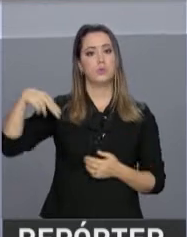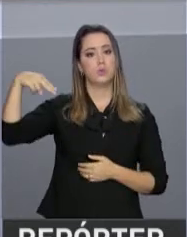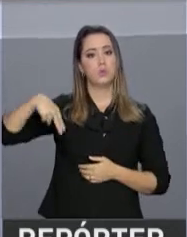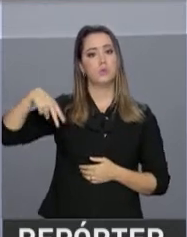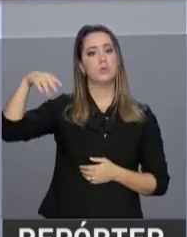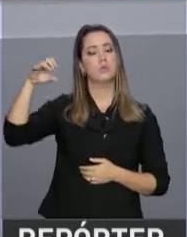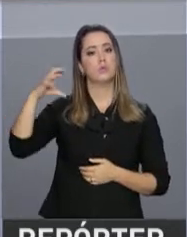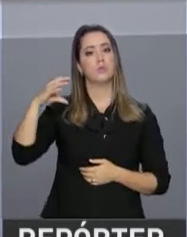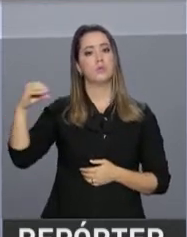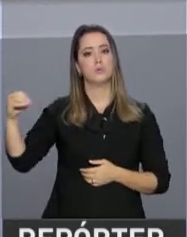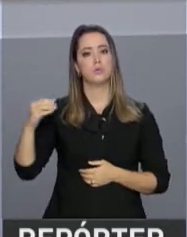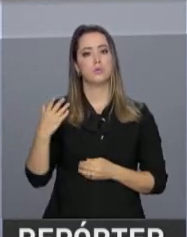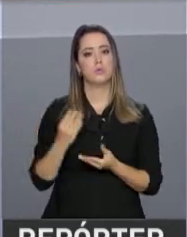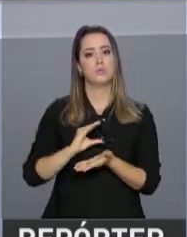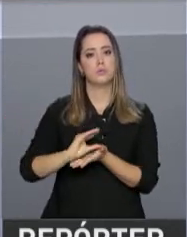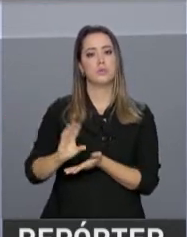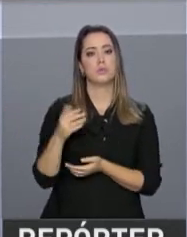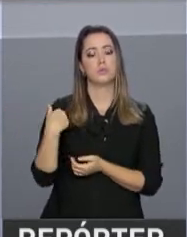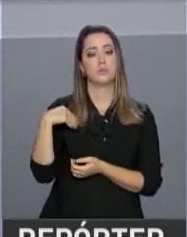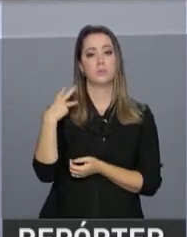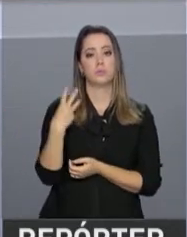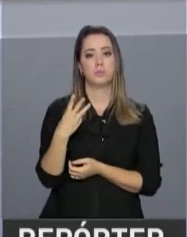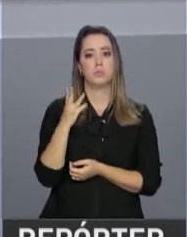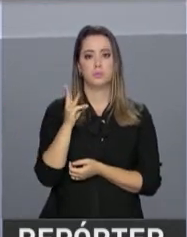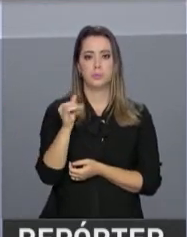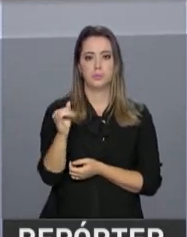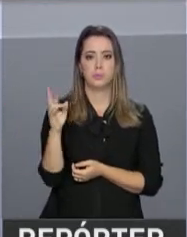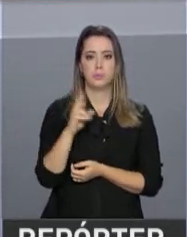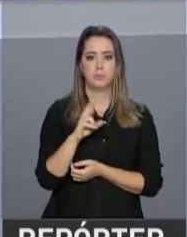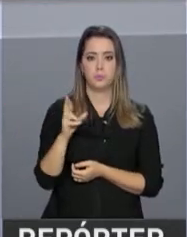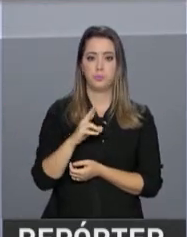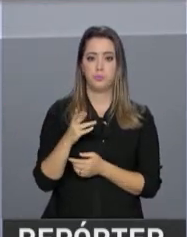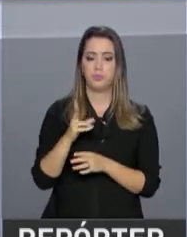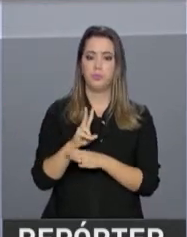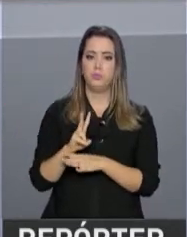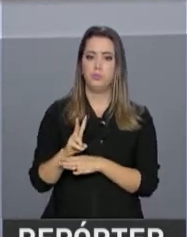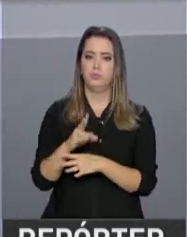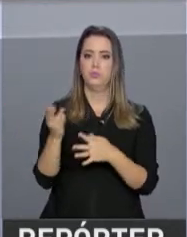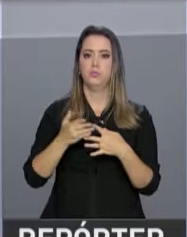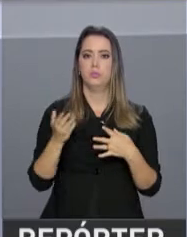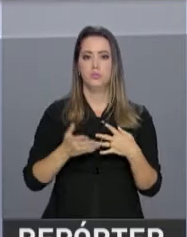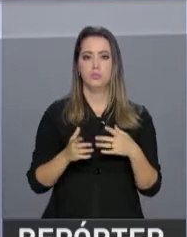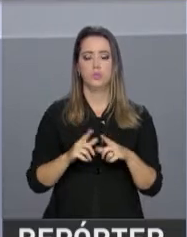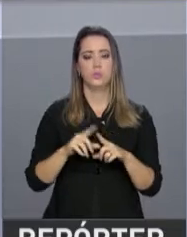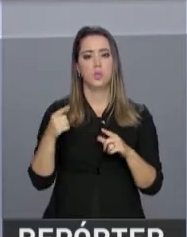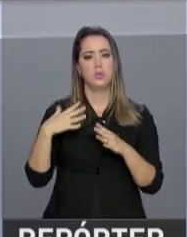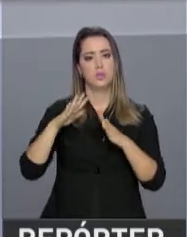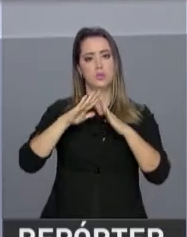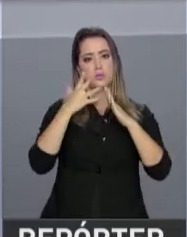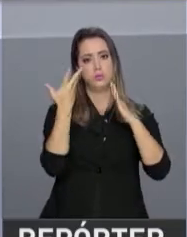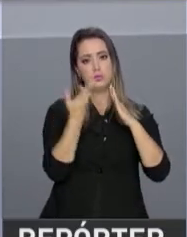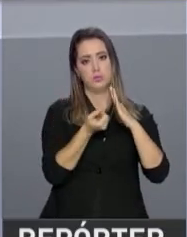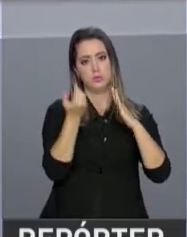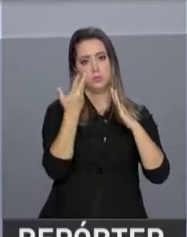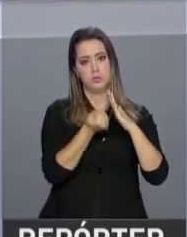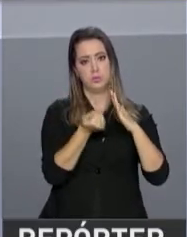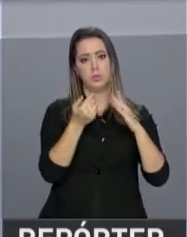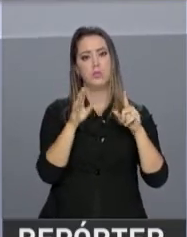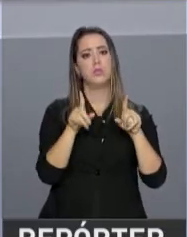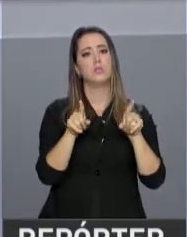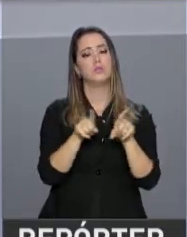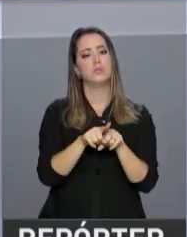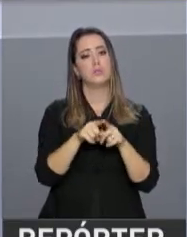vão destinar mais de 3 bilhões de reais em linhas de crédito para a instalação de placas de energia solar em residências